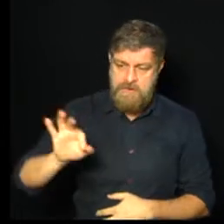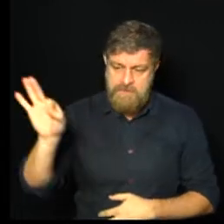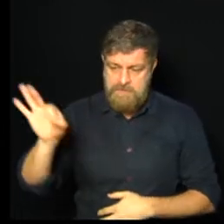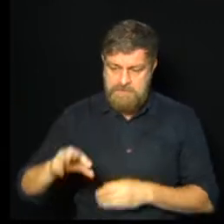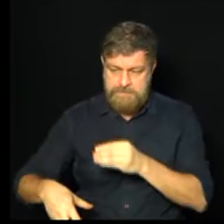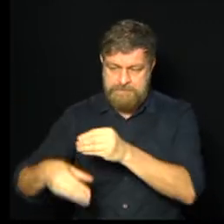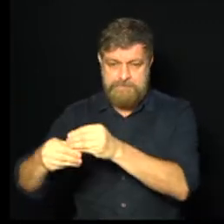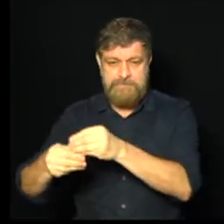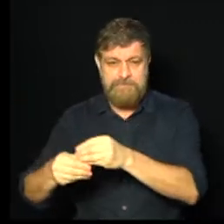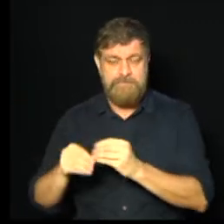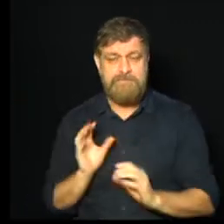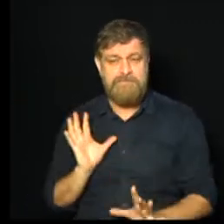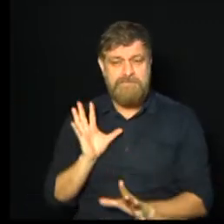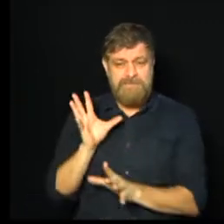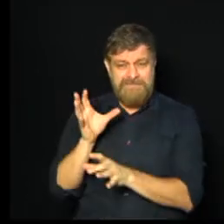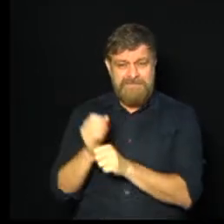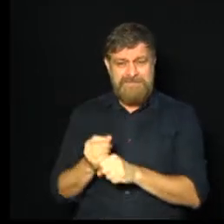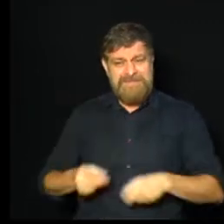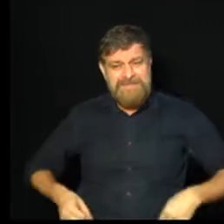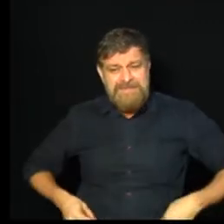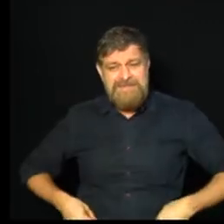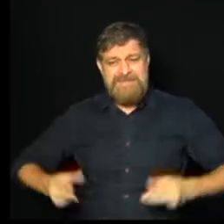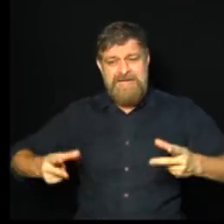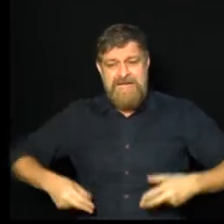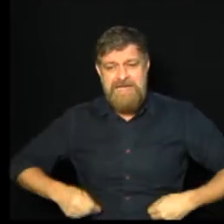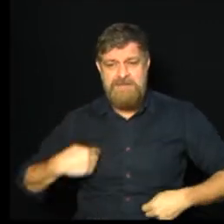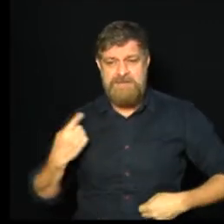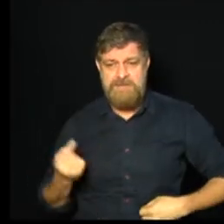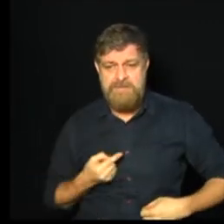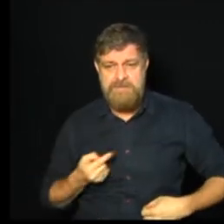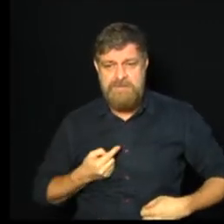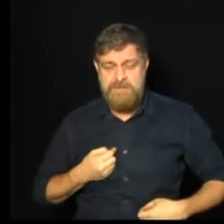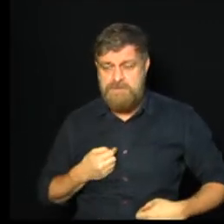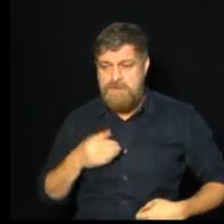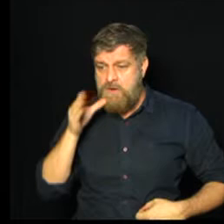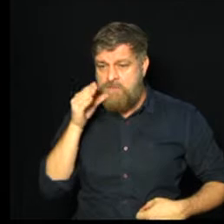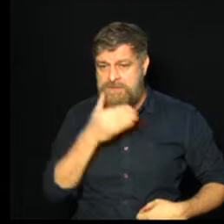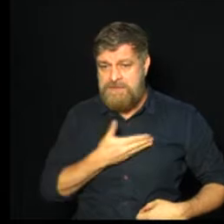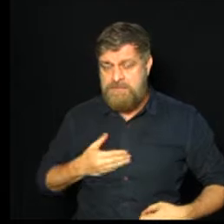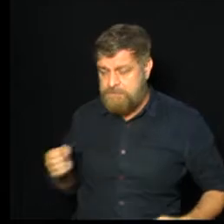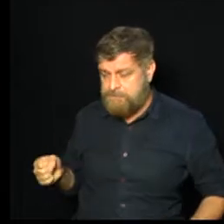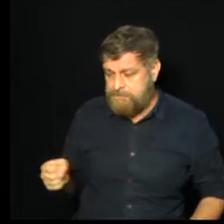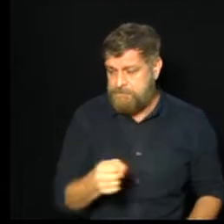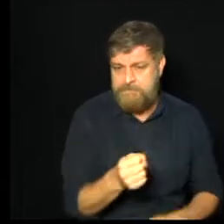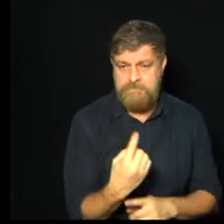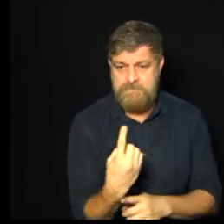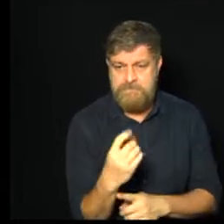o que dá um total de custos, se eu fosse completar o quadro com servidores públicos, de R$